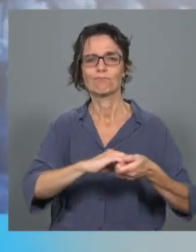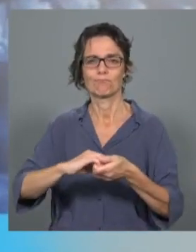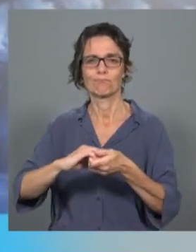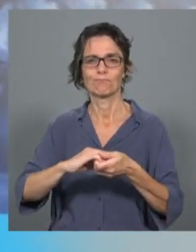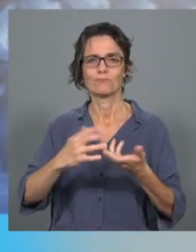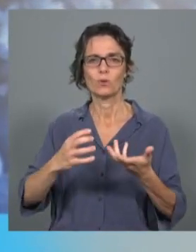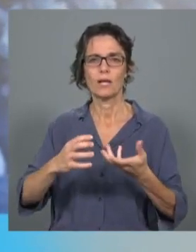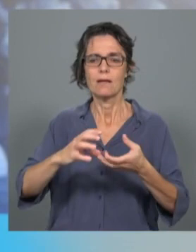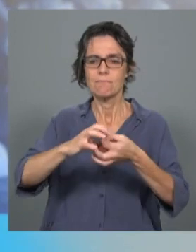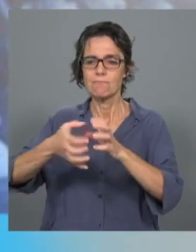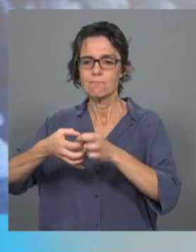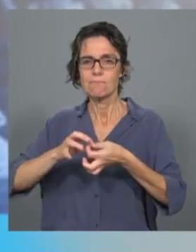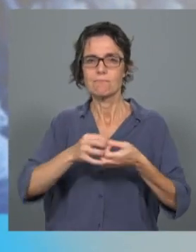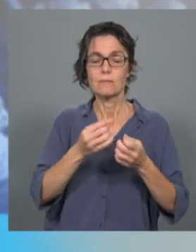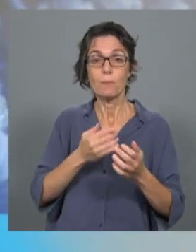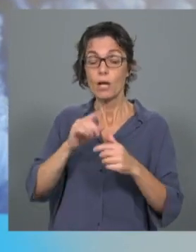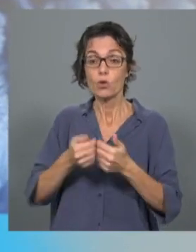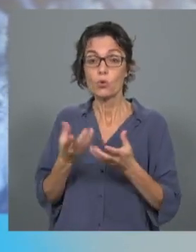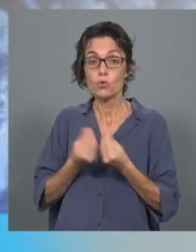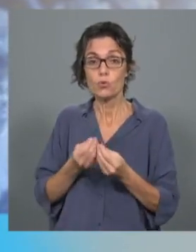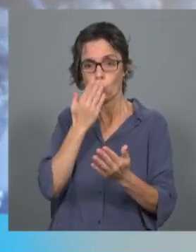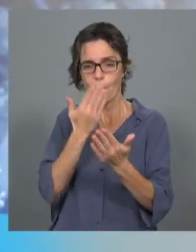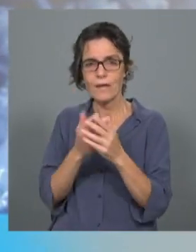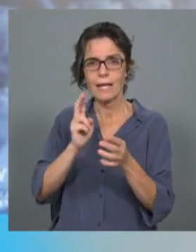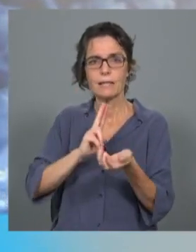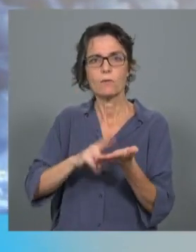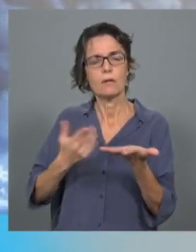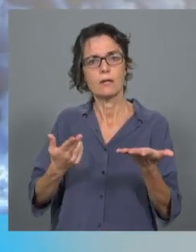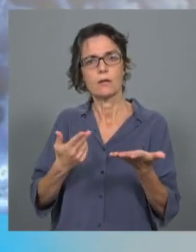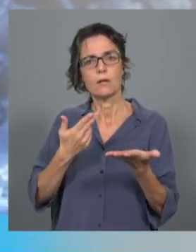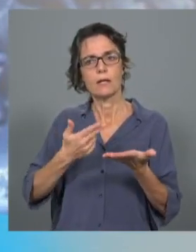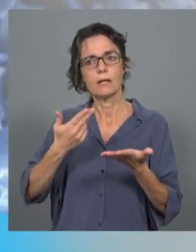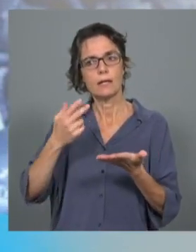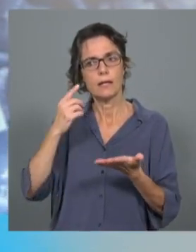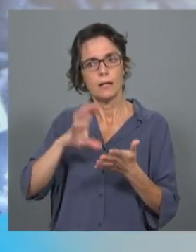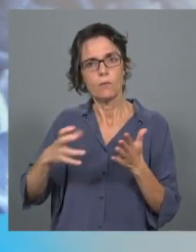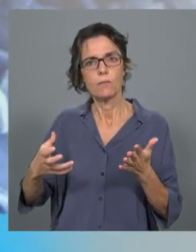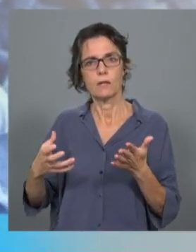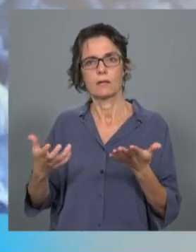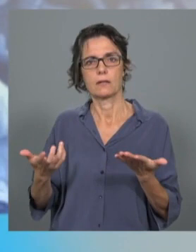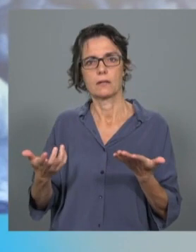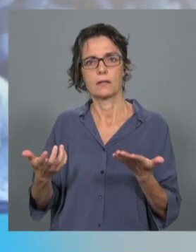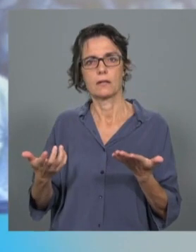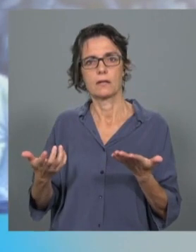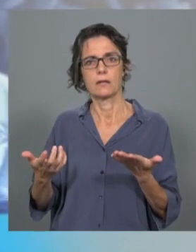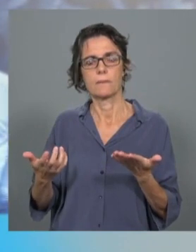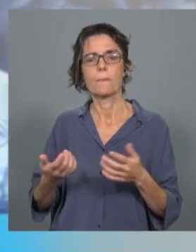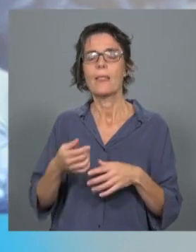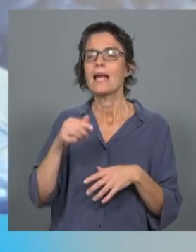tão complexas como são as nossas. De todo o mundo da realidade da economia. E não se trata